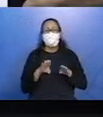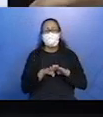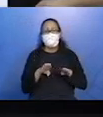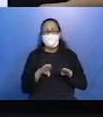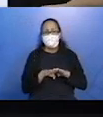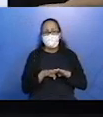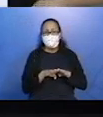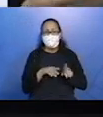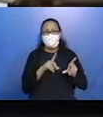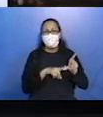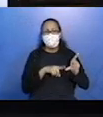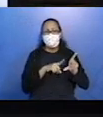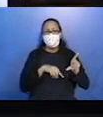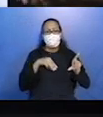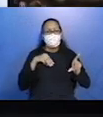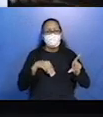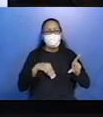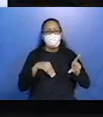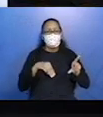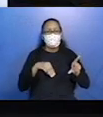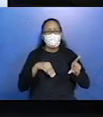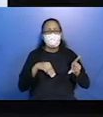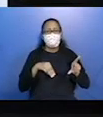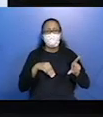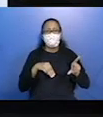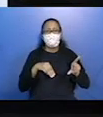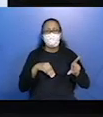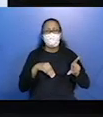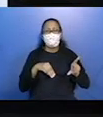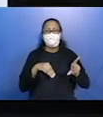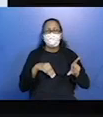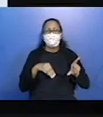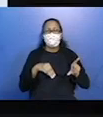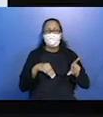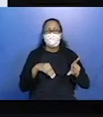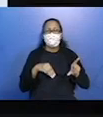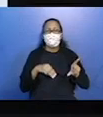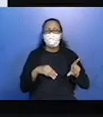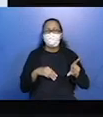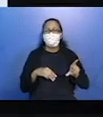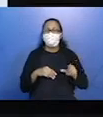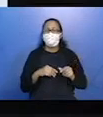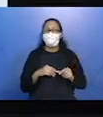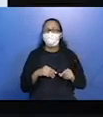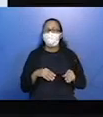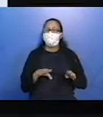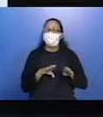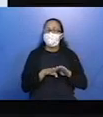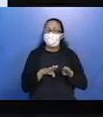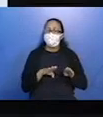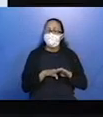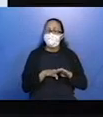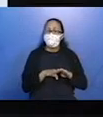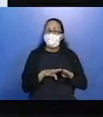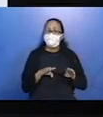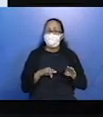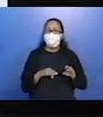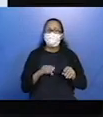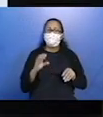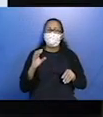repetem a letra M no final. Ainda que aqui tenha ficado E, porque aqui, ó, a terminação do verbo